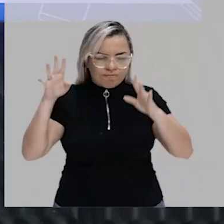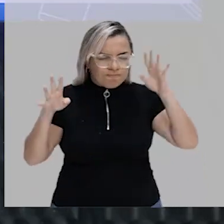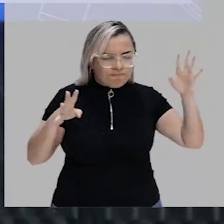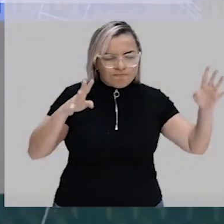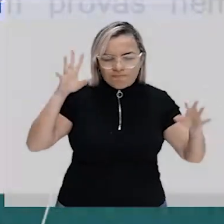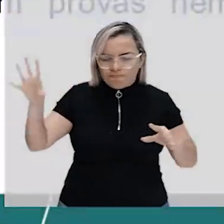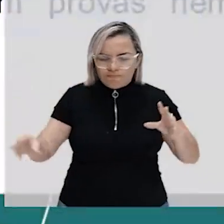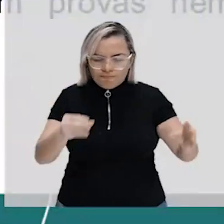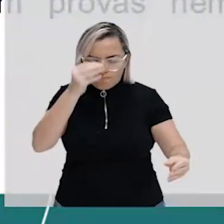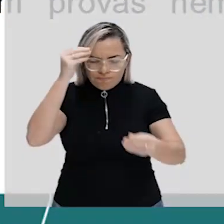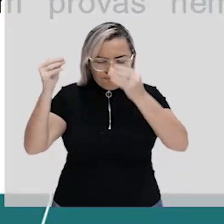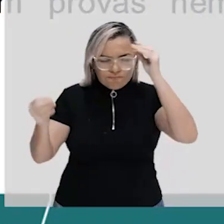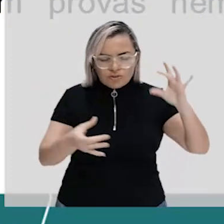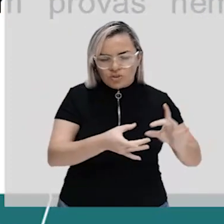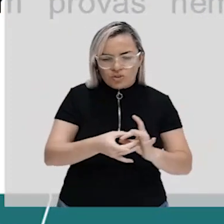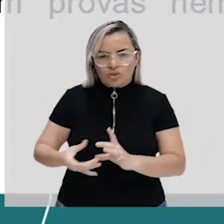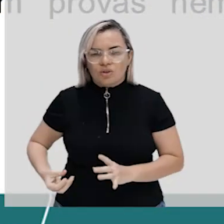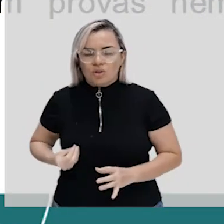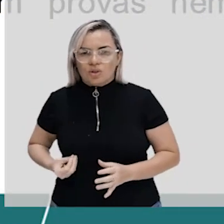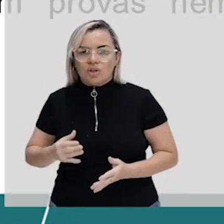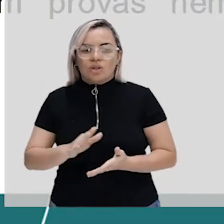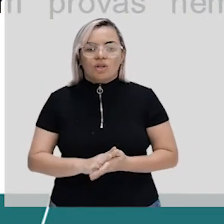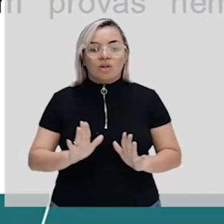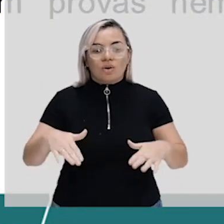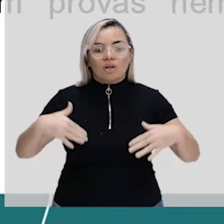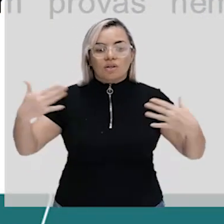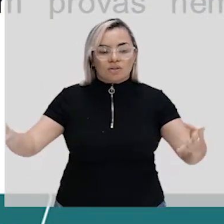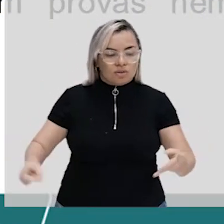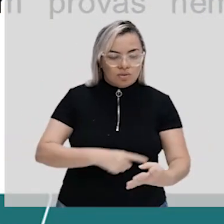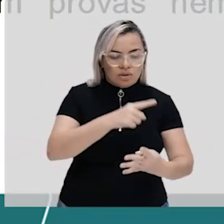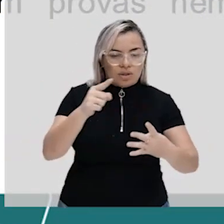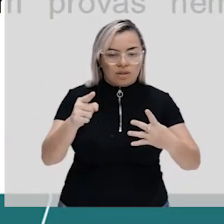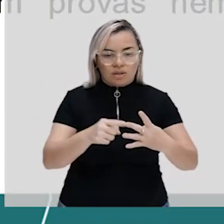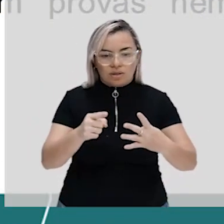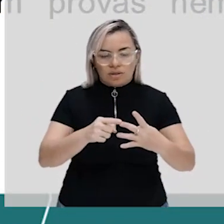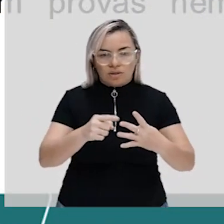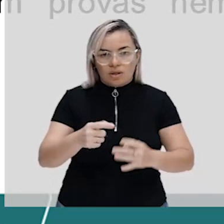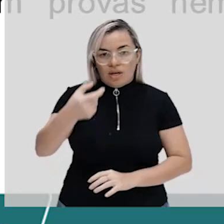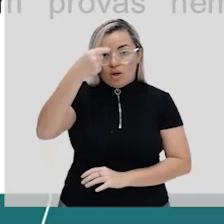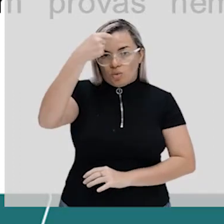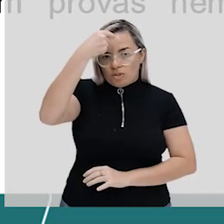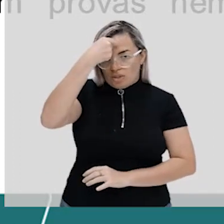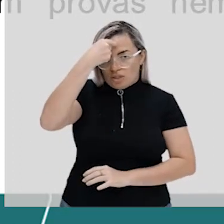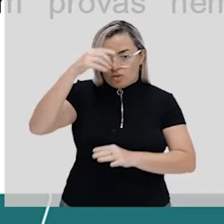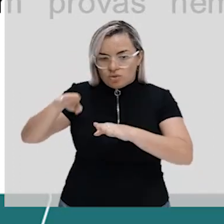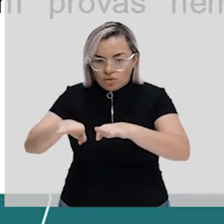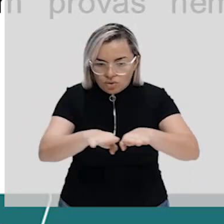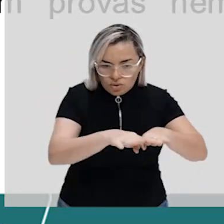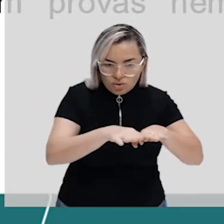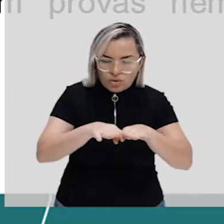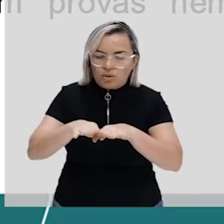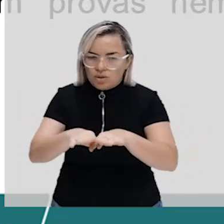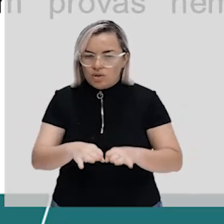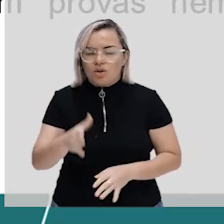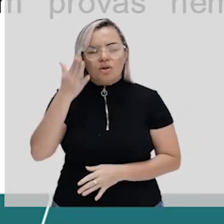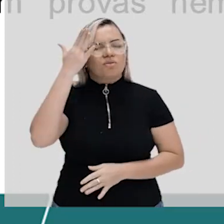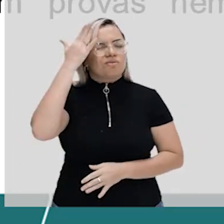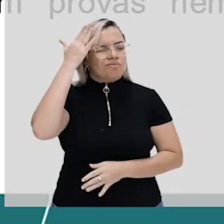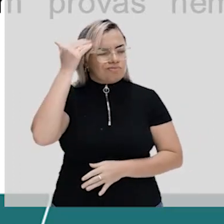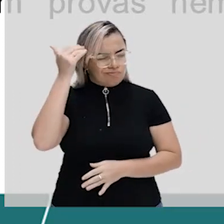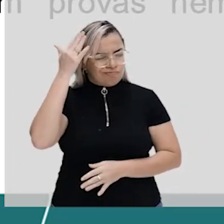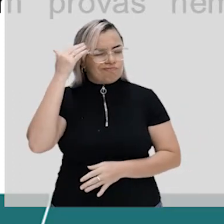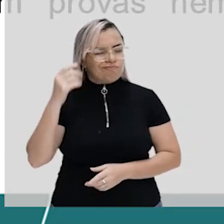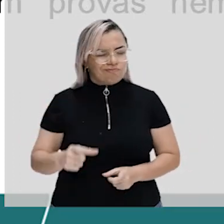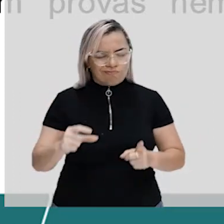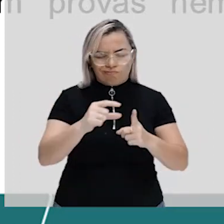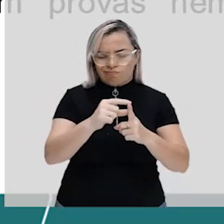Uma delas chama-se senso comum. Eu sei que você já ouviu algumas frases aí dos mais antigos, né?